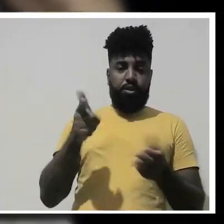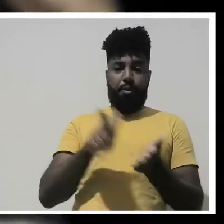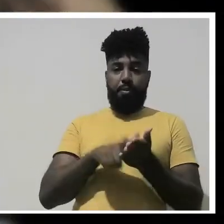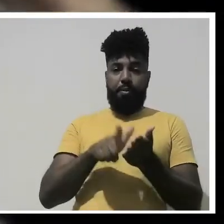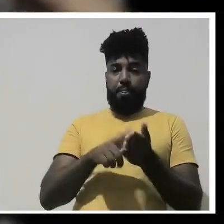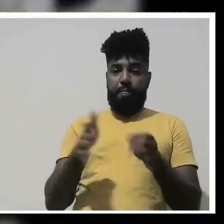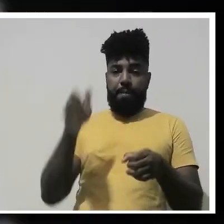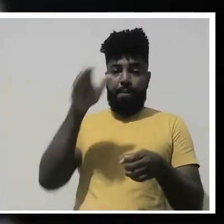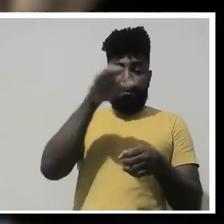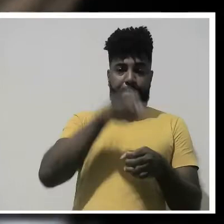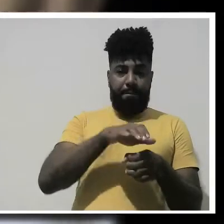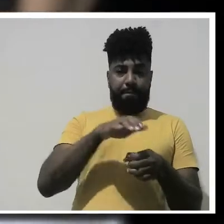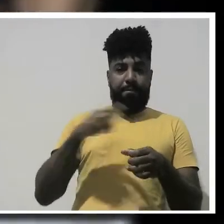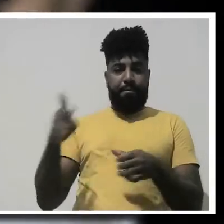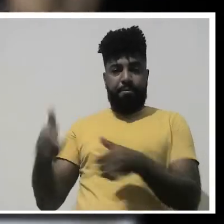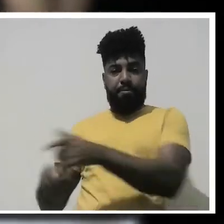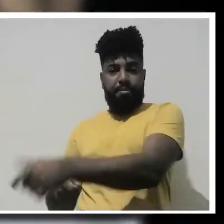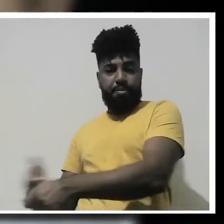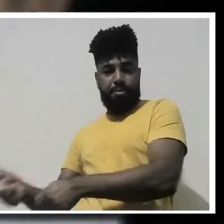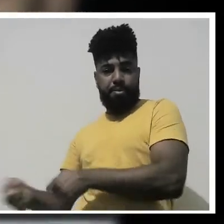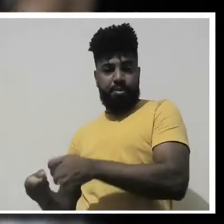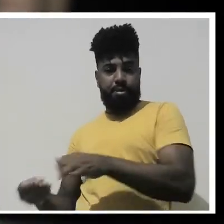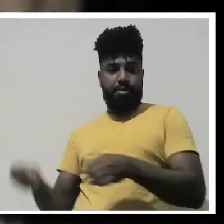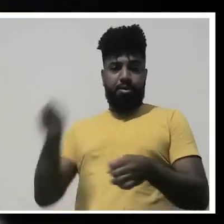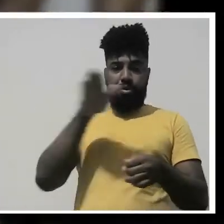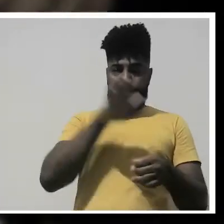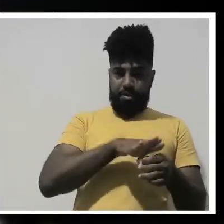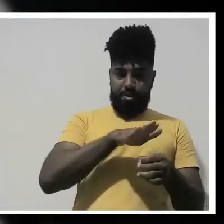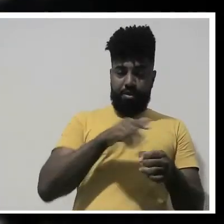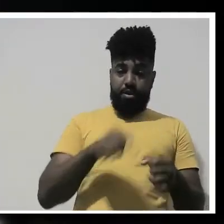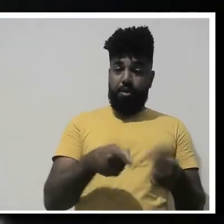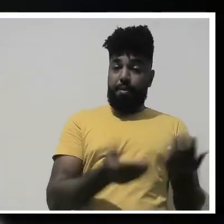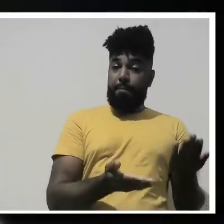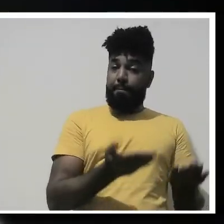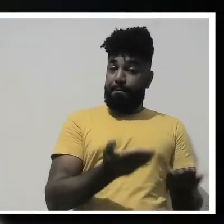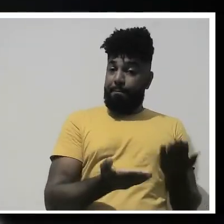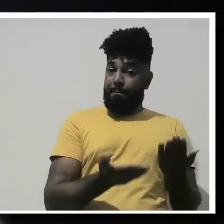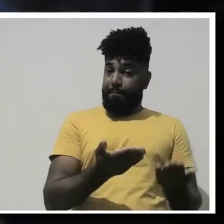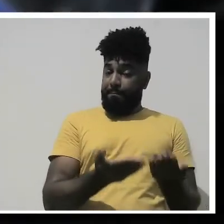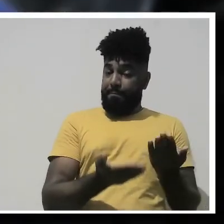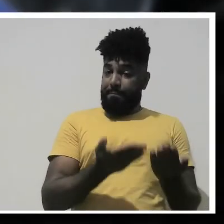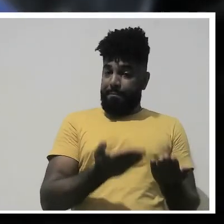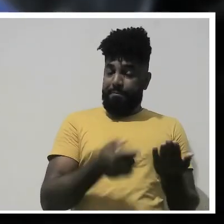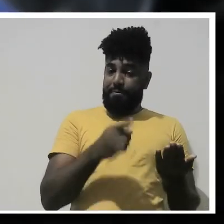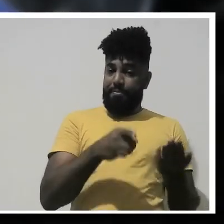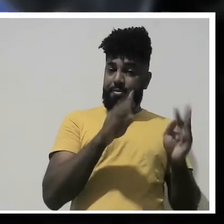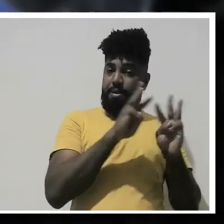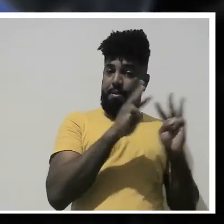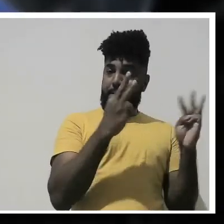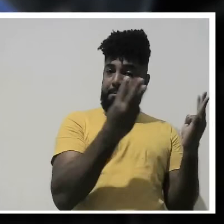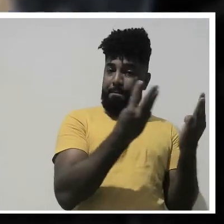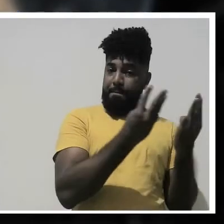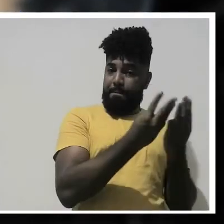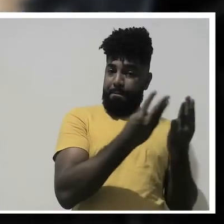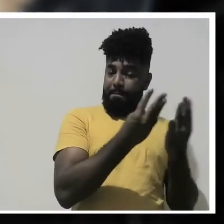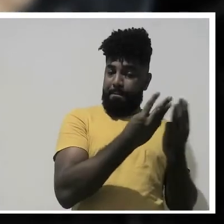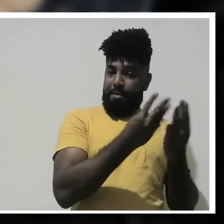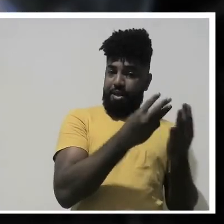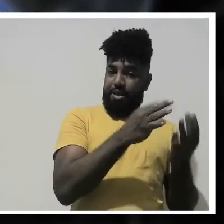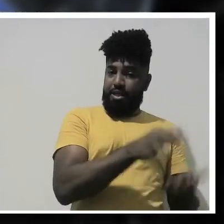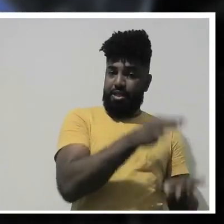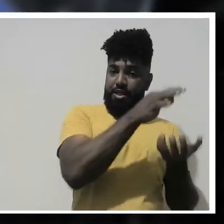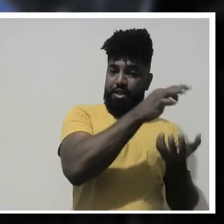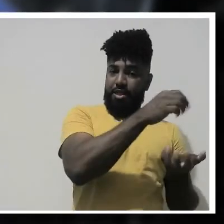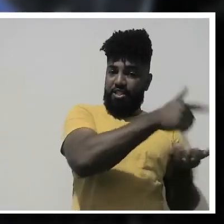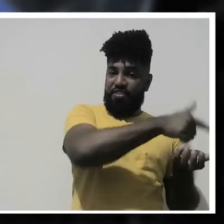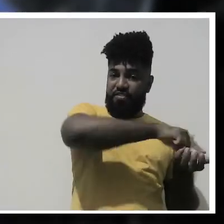papel toalha ou com papel higiênico. E agora tudo que nós precisamos fazer é pesar. Quando você pesa, dá para descontar a massa do